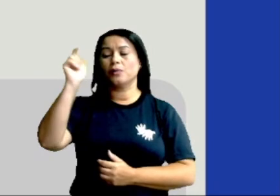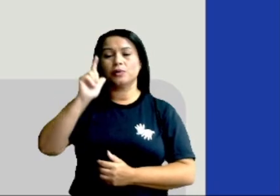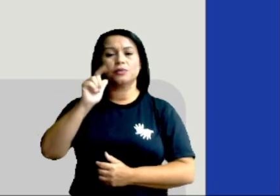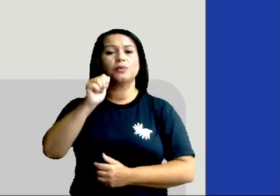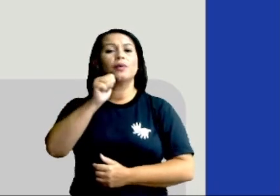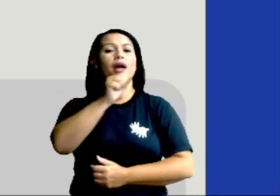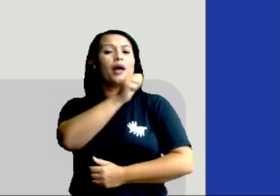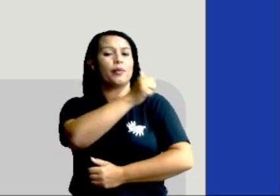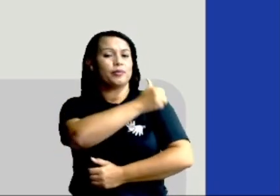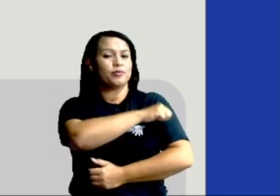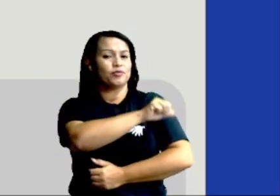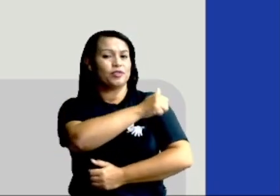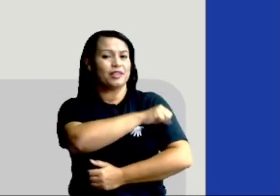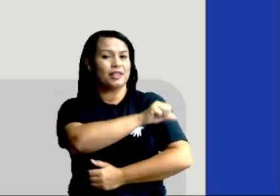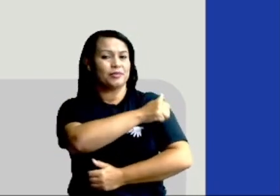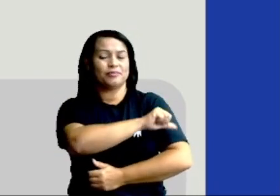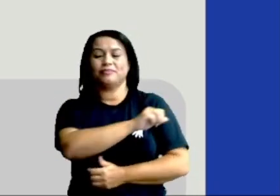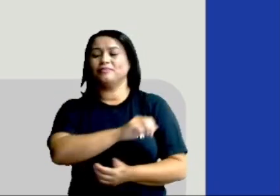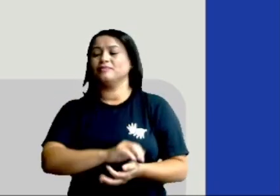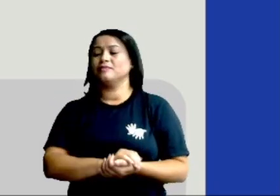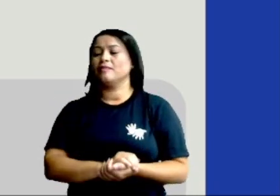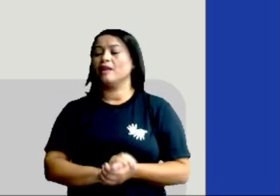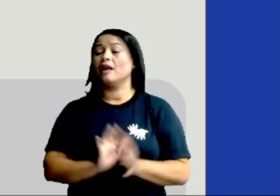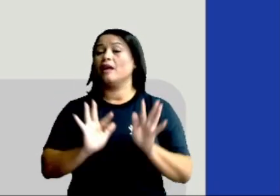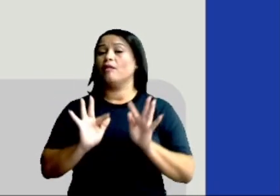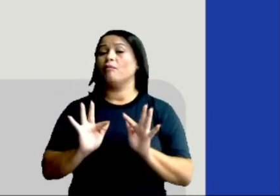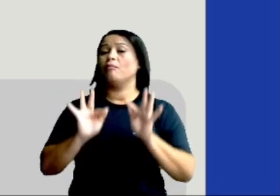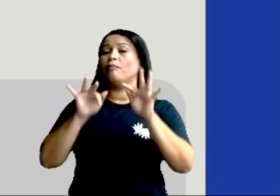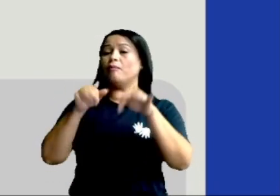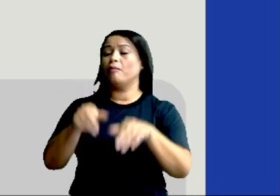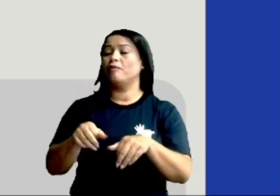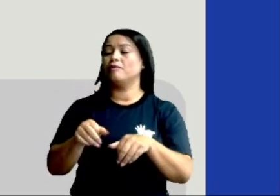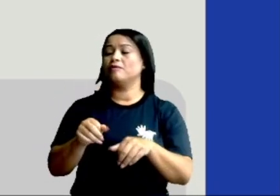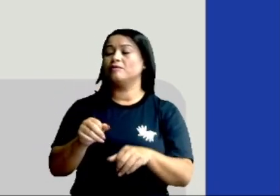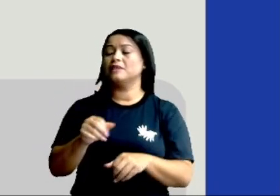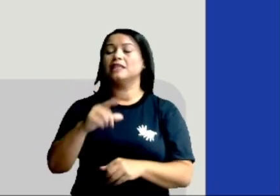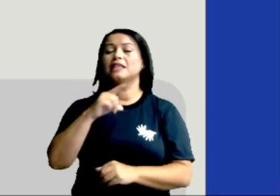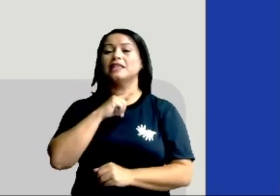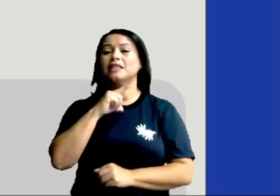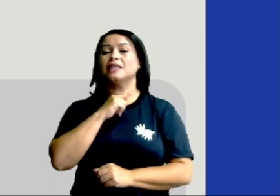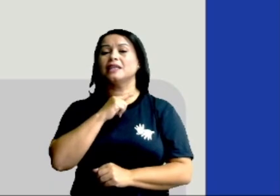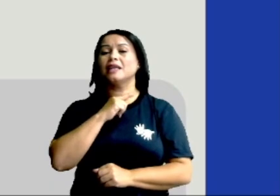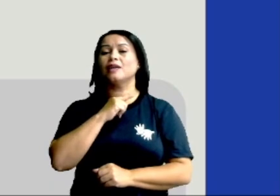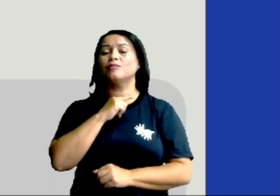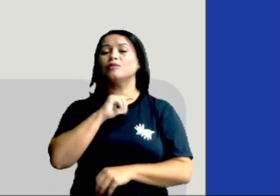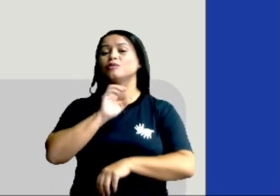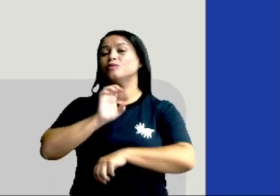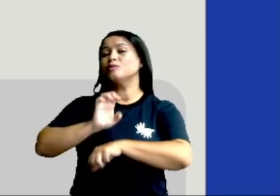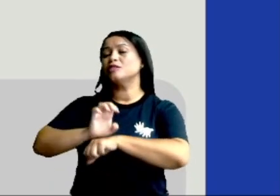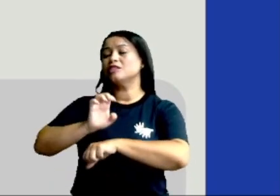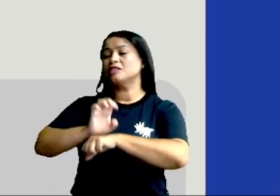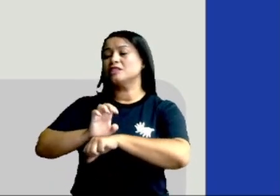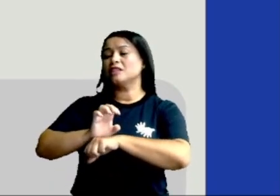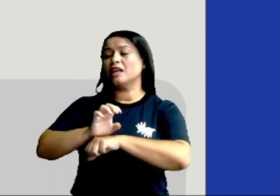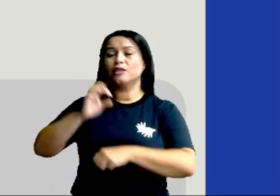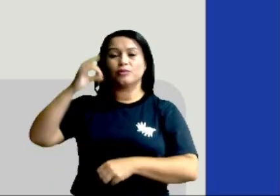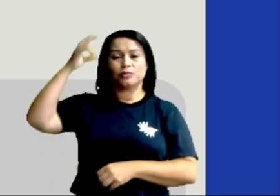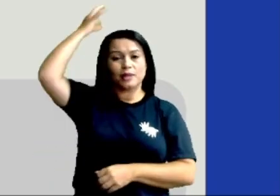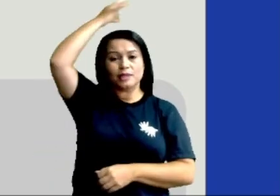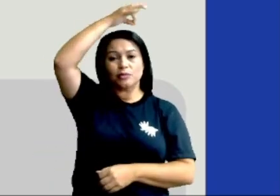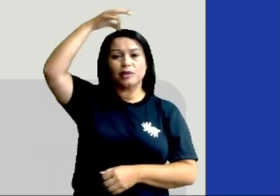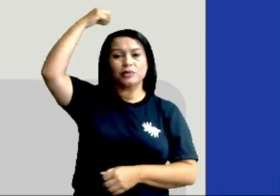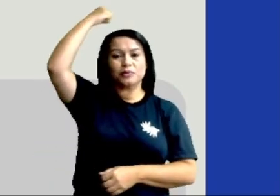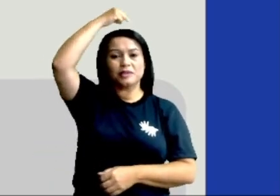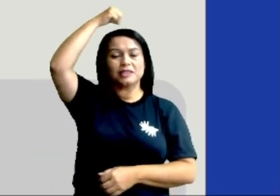de Janeiro. E por fim, temos aí o estado do Espírito